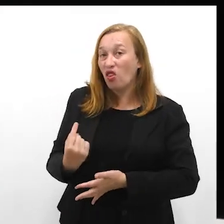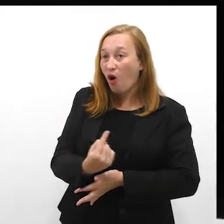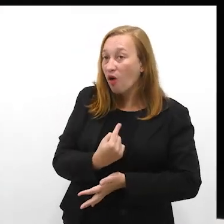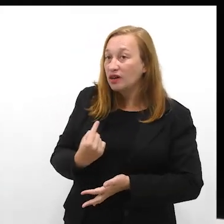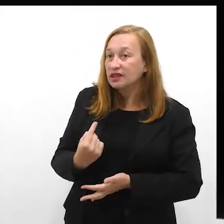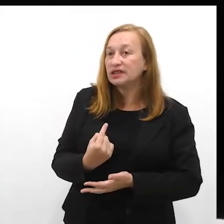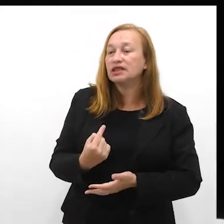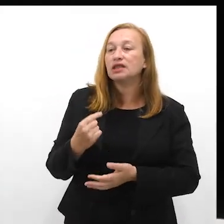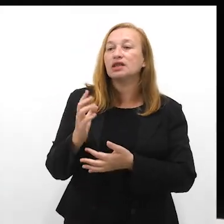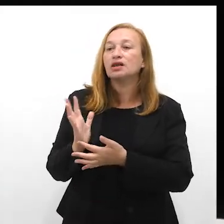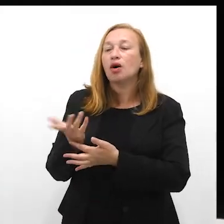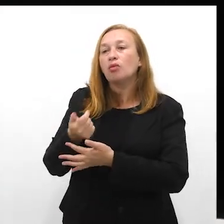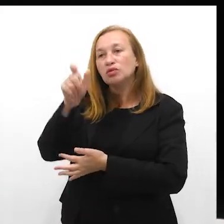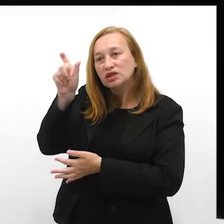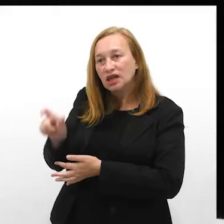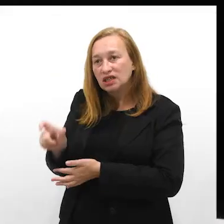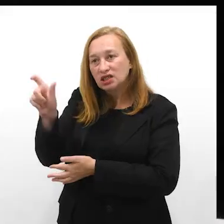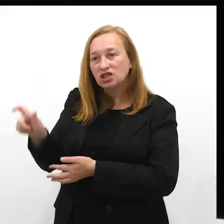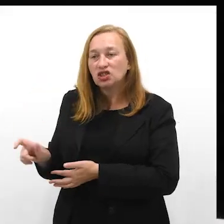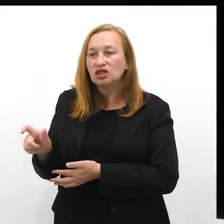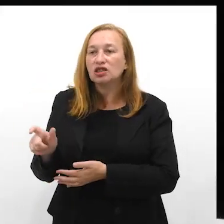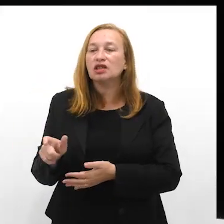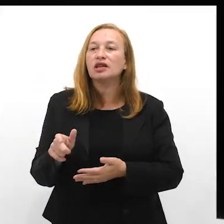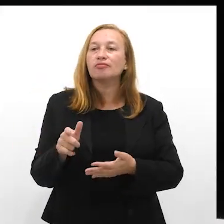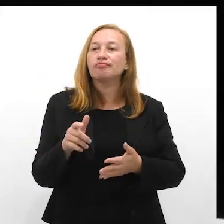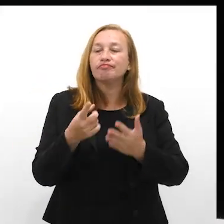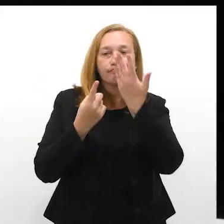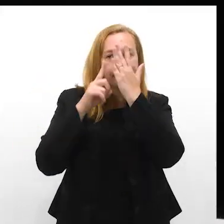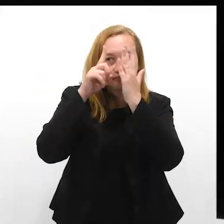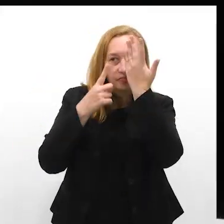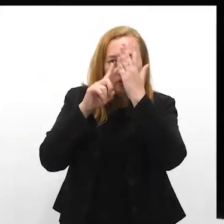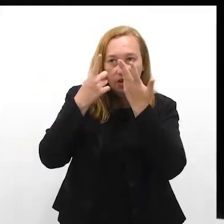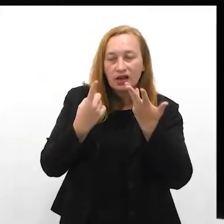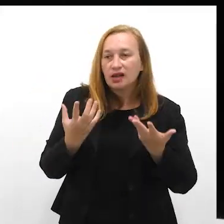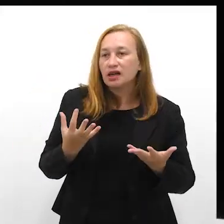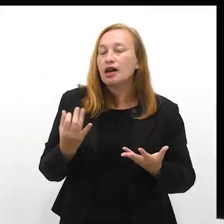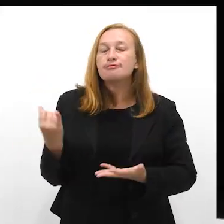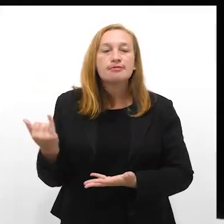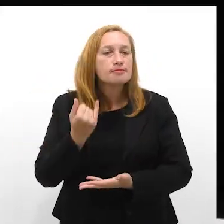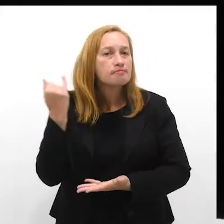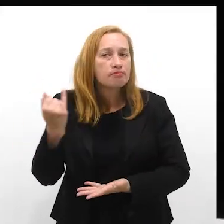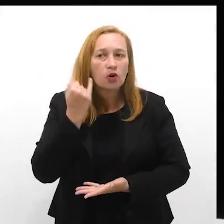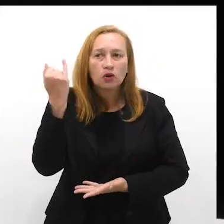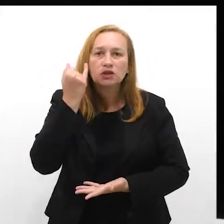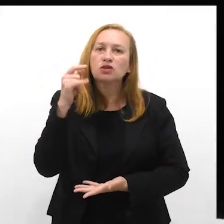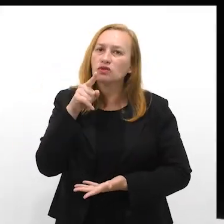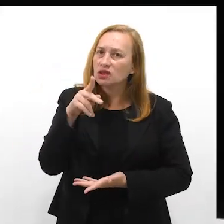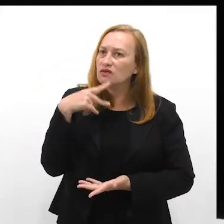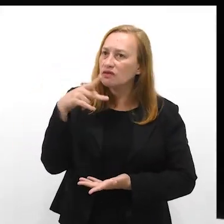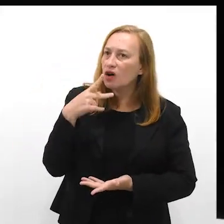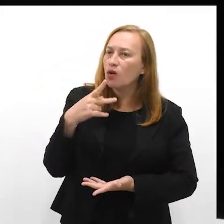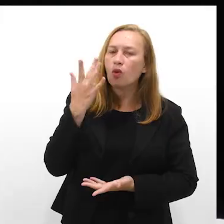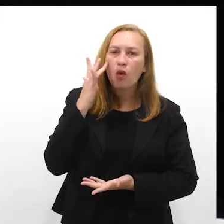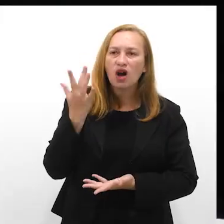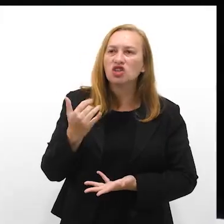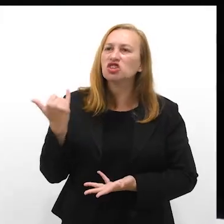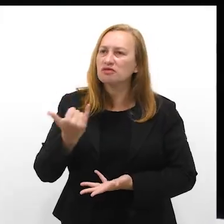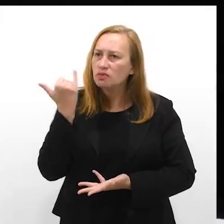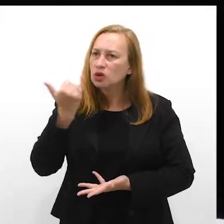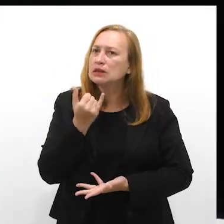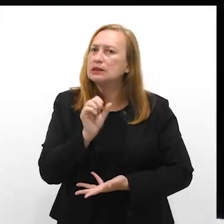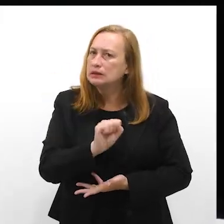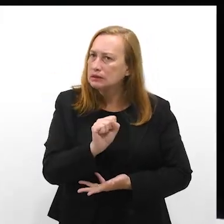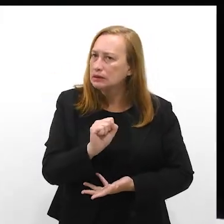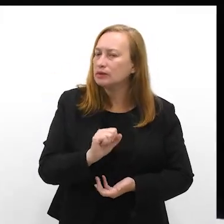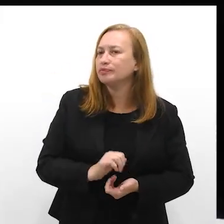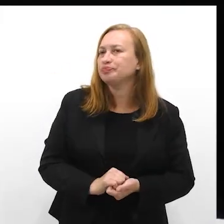isso aí para a gente, né, para os artistas de carnaval, é super importante isso que você falou agora. Assim, eu acho que é